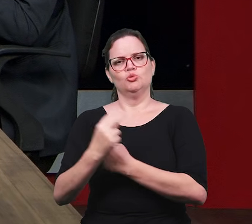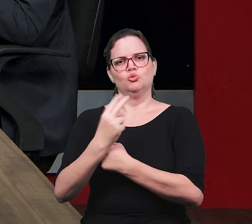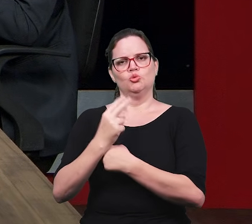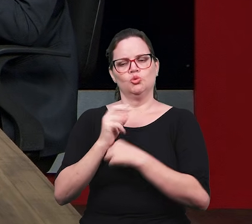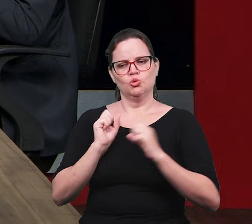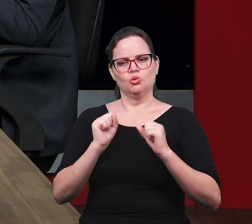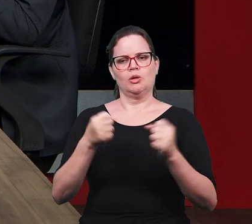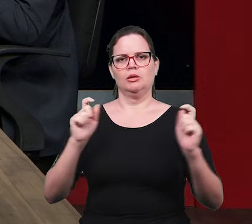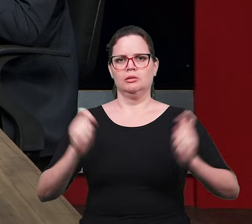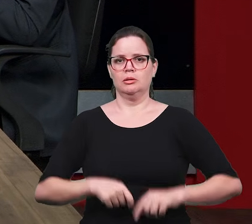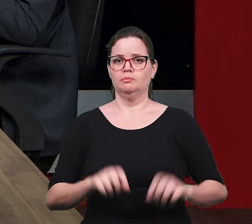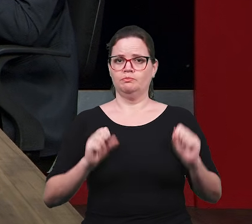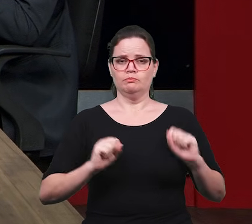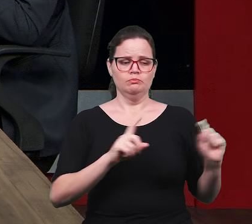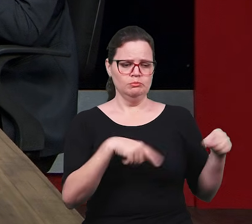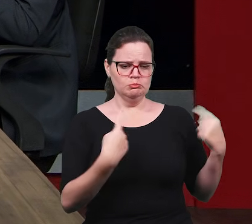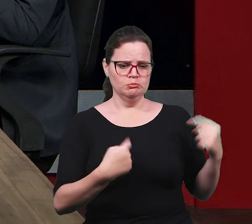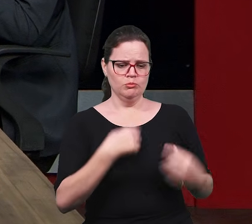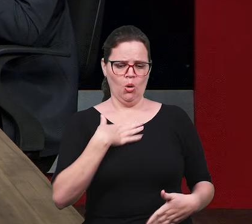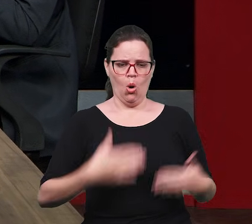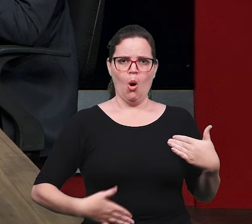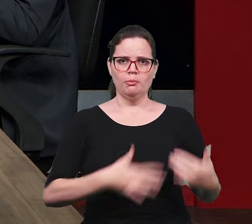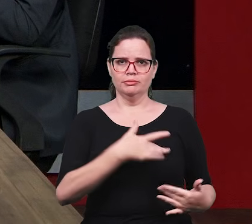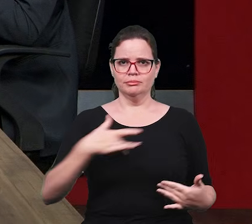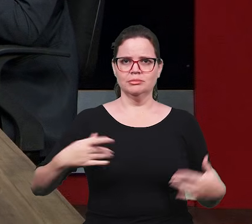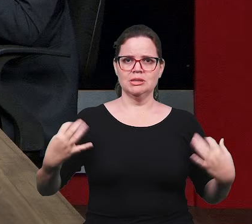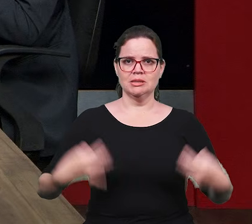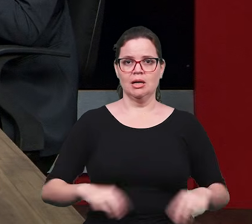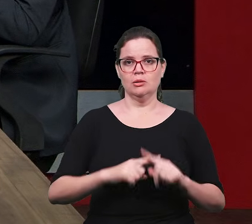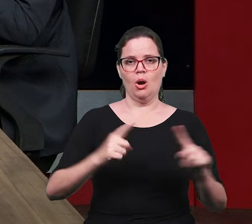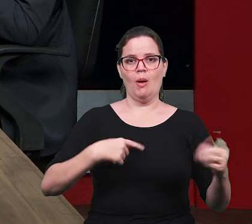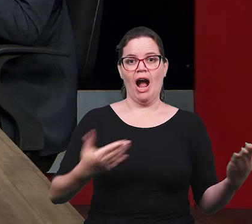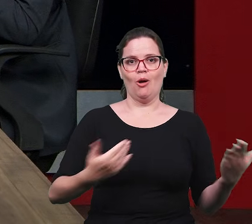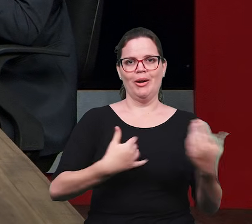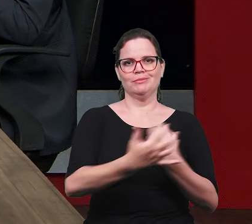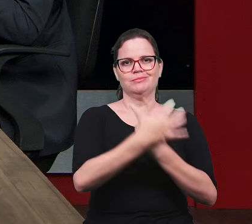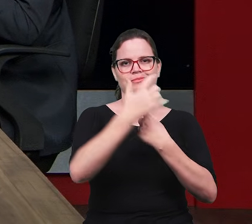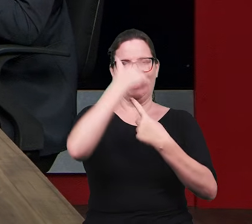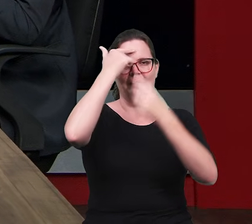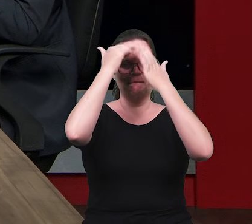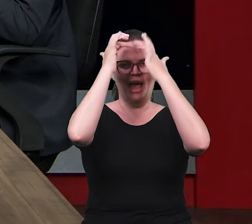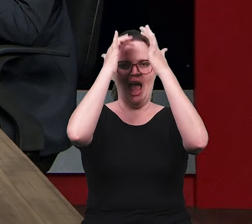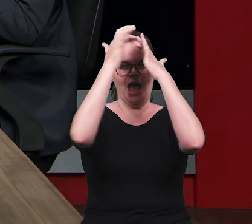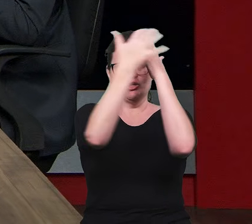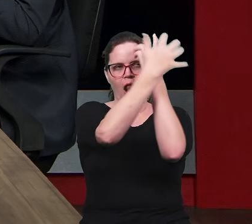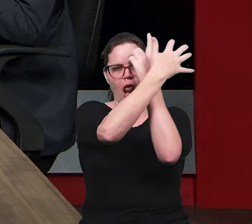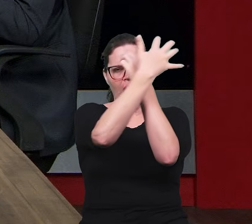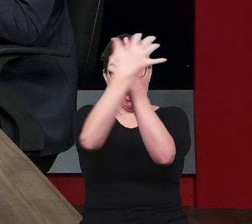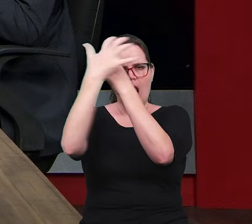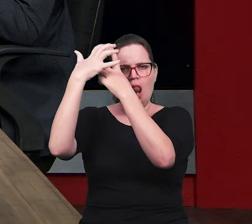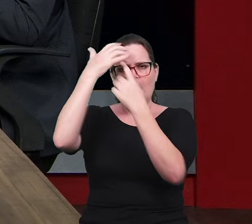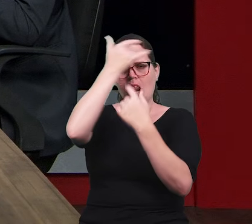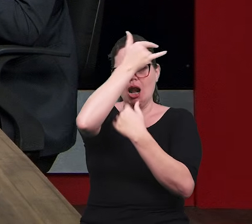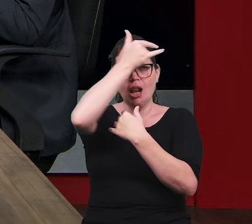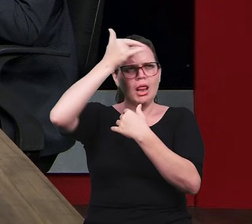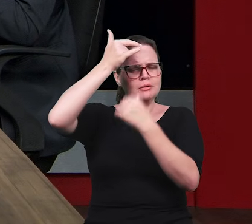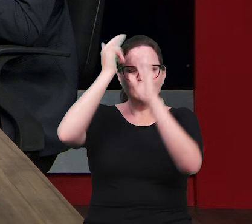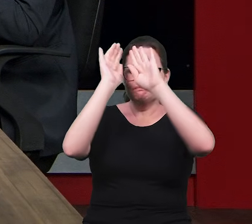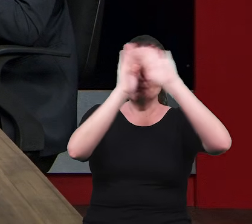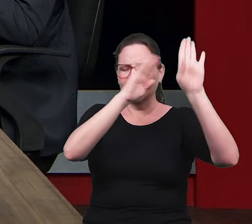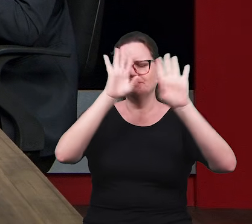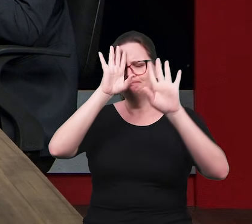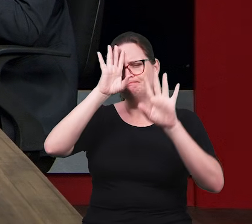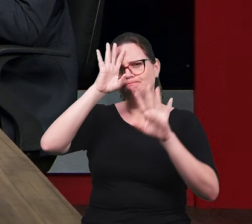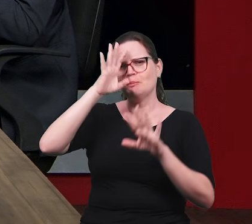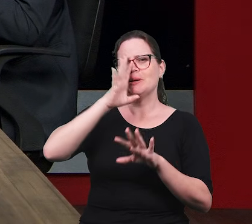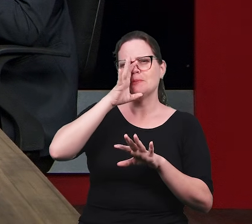primitiva viveu, seja ela, no nosso tempo agora, uma perseguição mais intelectual, mais intelectualizada, mas que continua sendo perseguição. E é